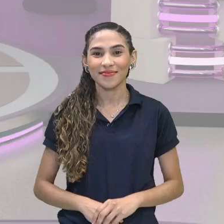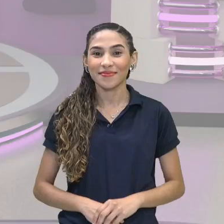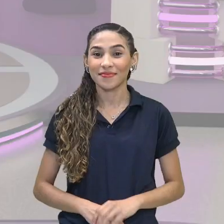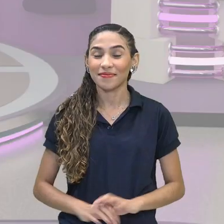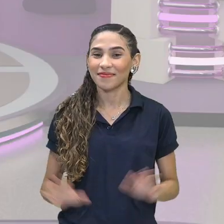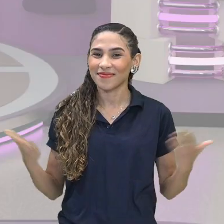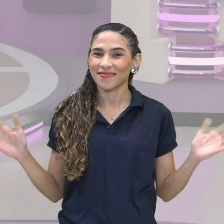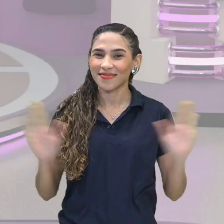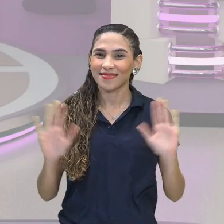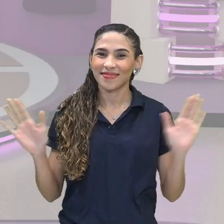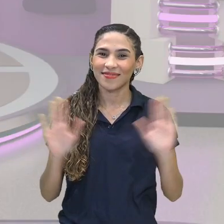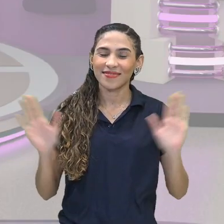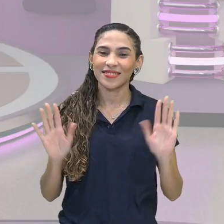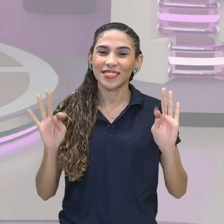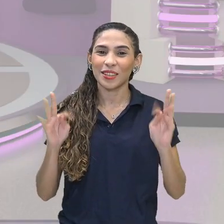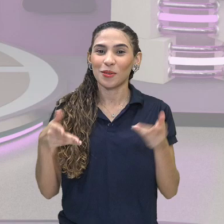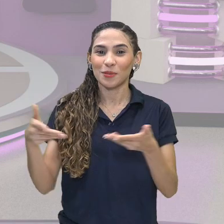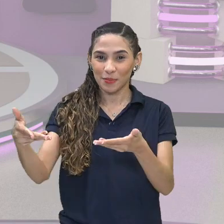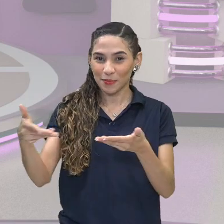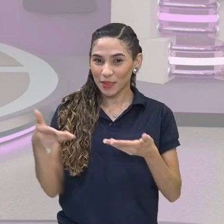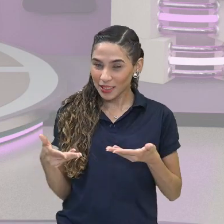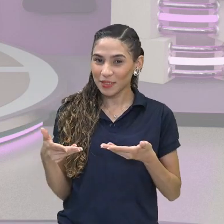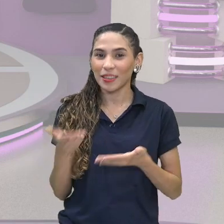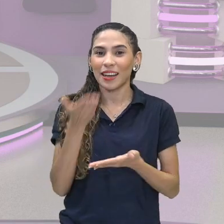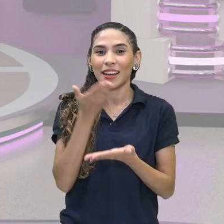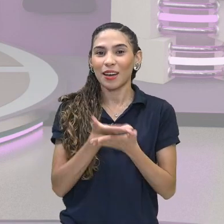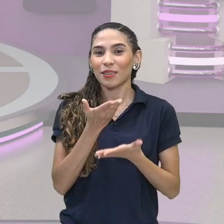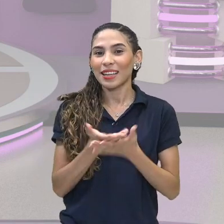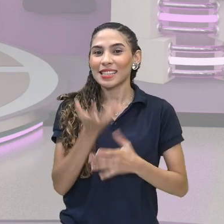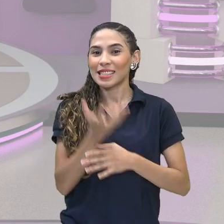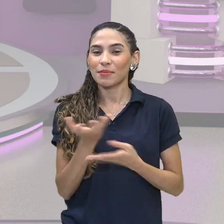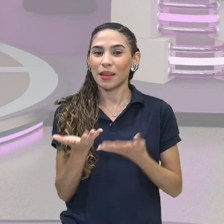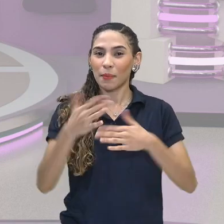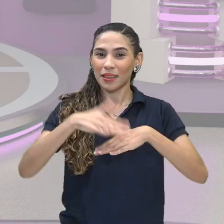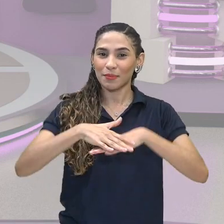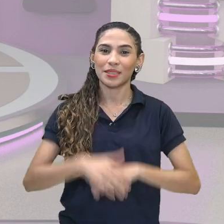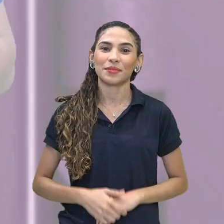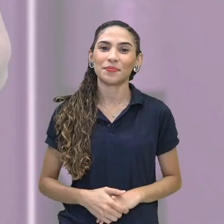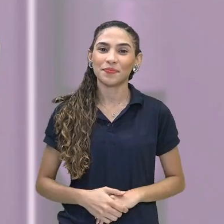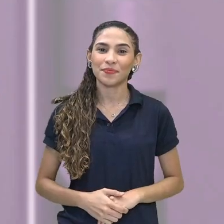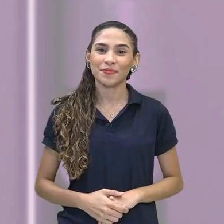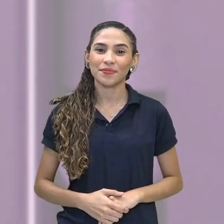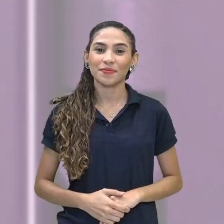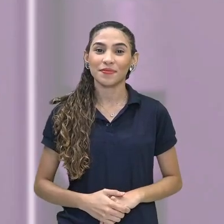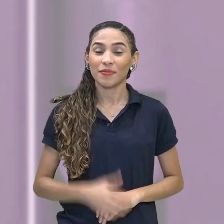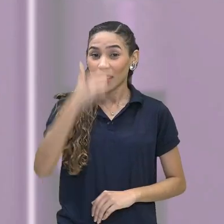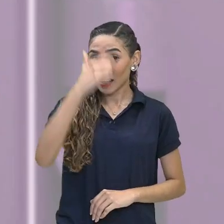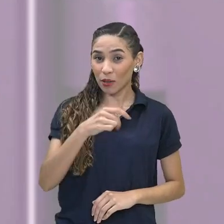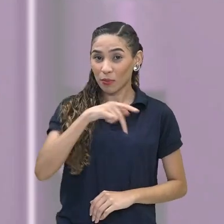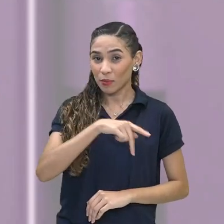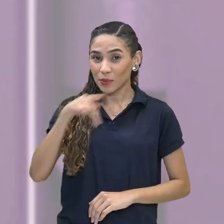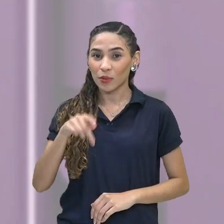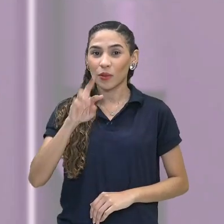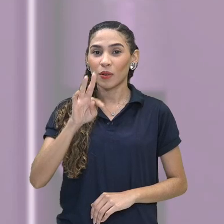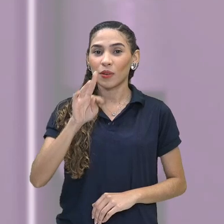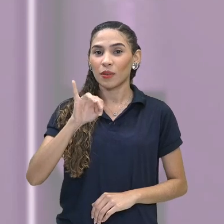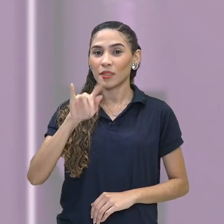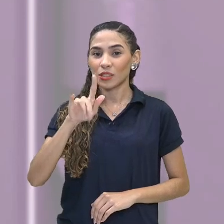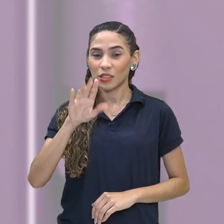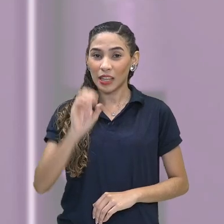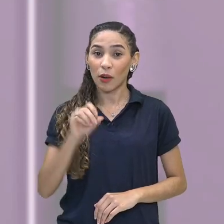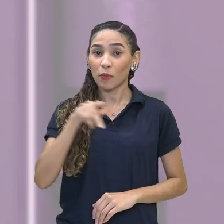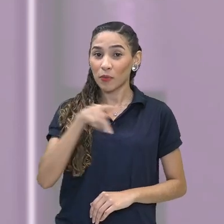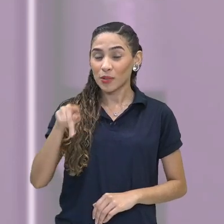E aí, pessoal, sejam bem-vindos a mais uma aula de matemática. Sou o professor Tiago Silva,